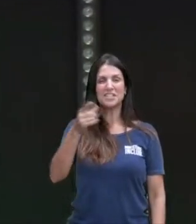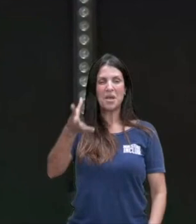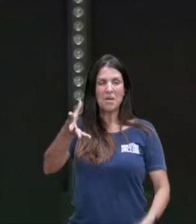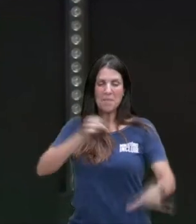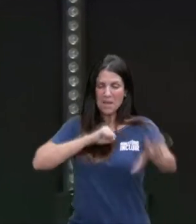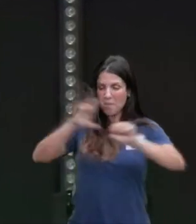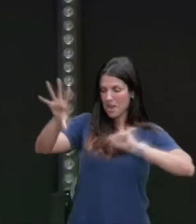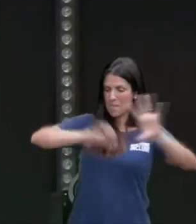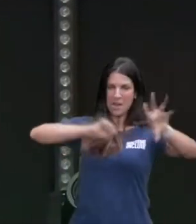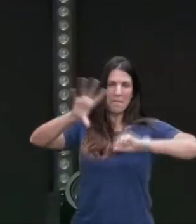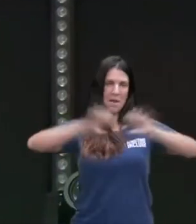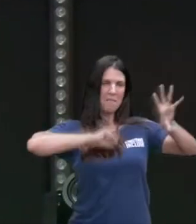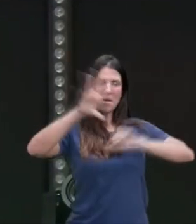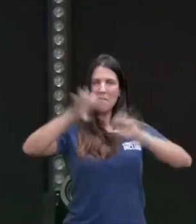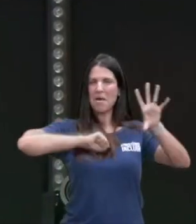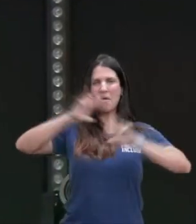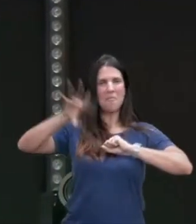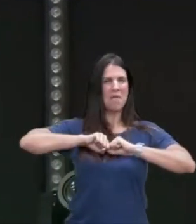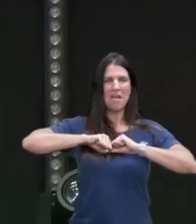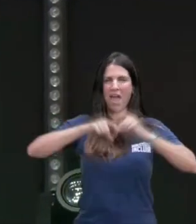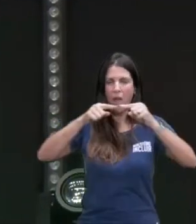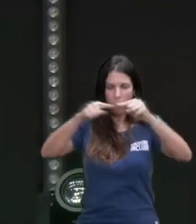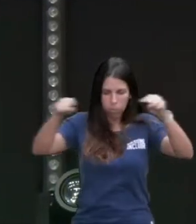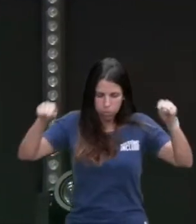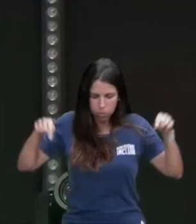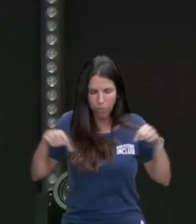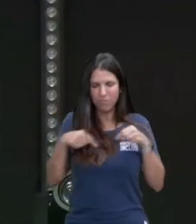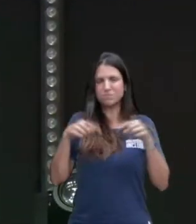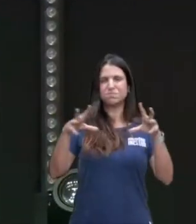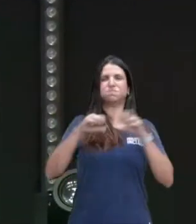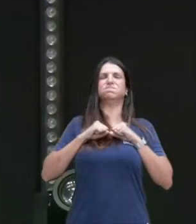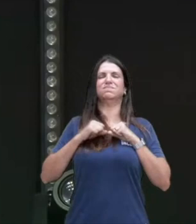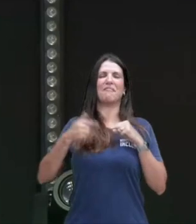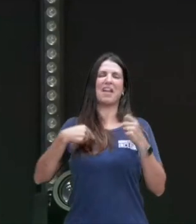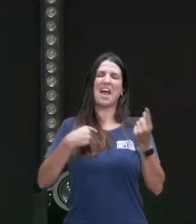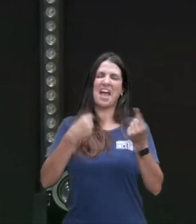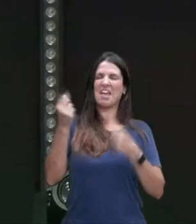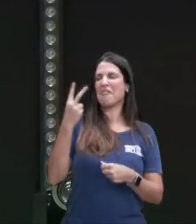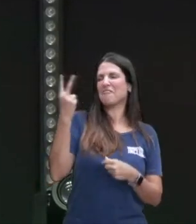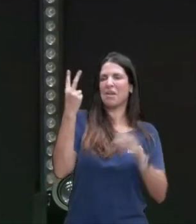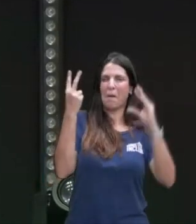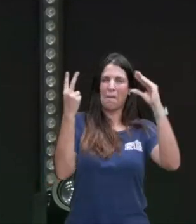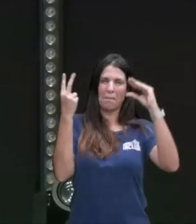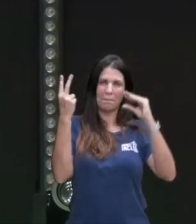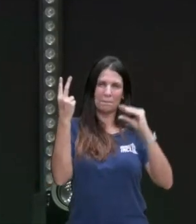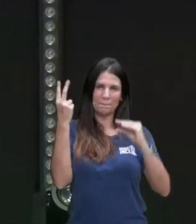pegar esse negócio todo e faz disso o sistema de avaliação do meu valor